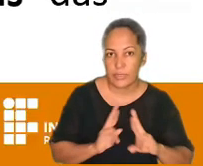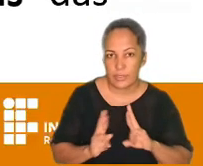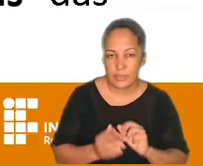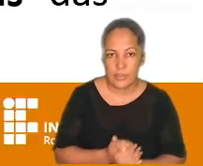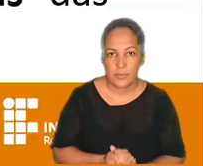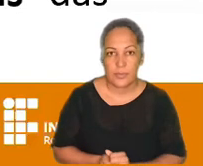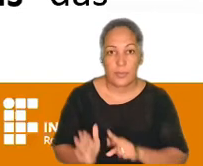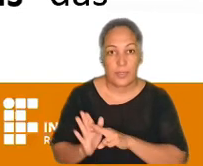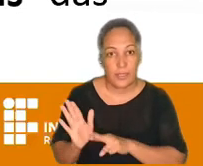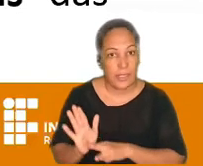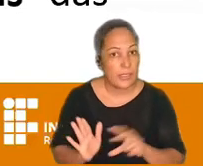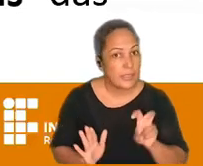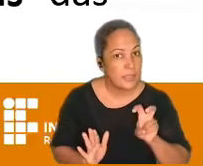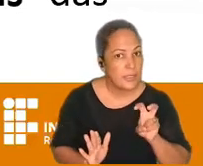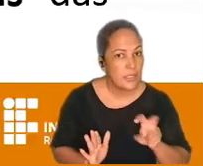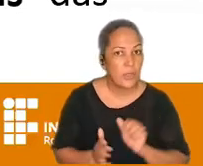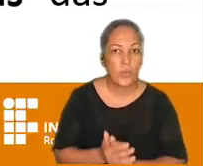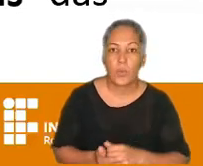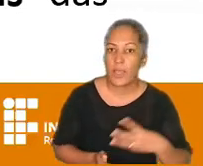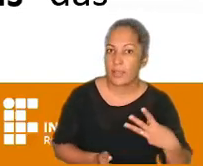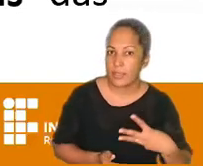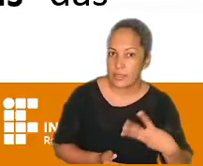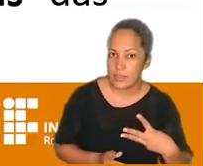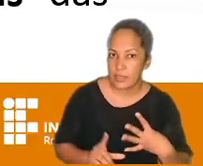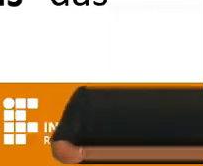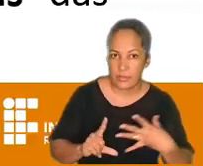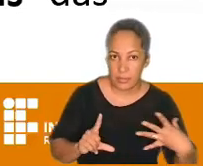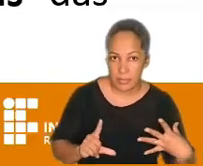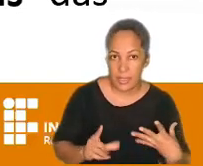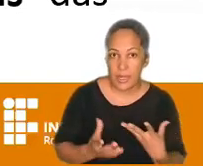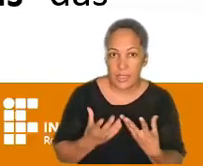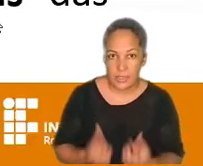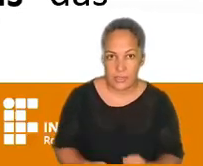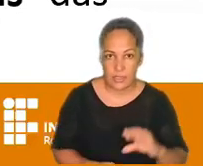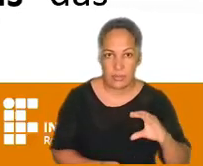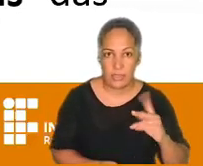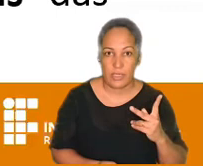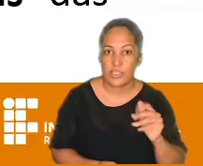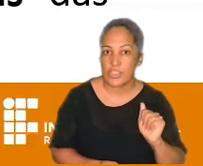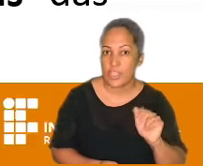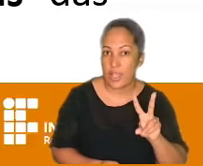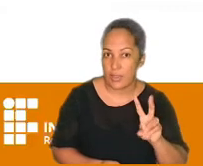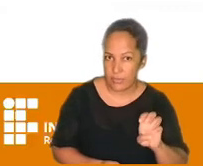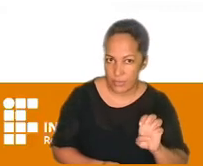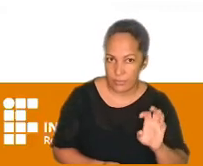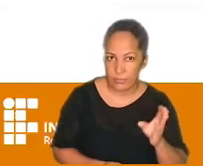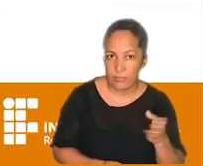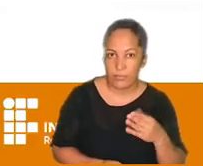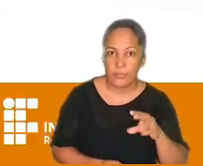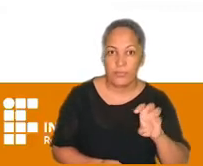relação. Regra 5. Assim, a terceira tabela recebe as chaves estrangeiras da tabela de